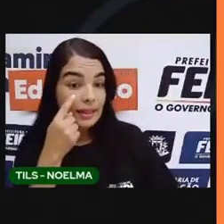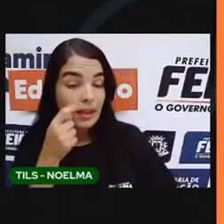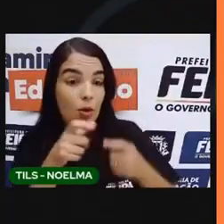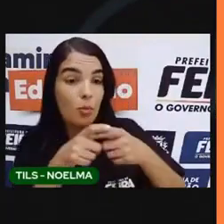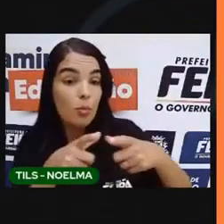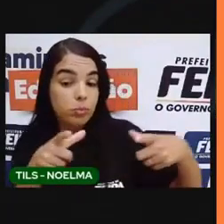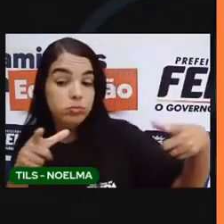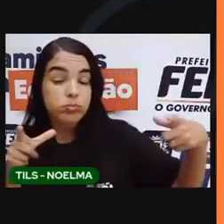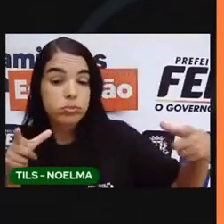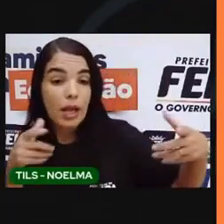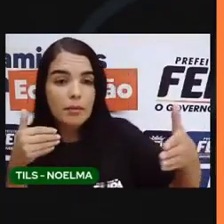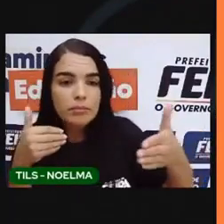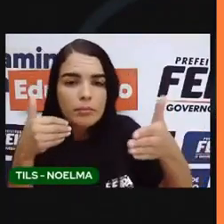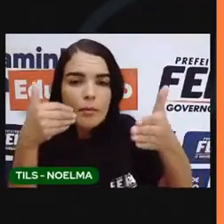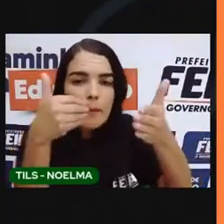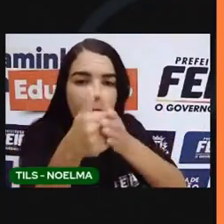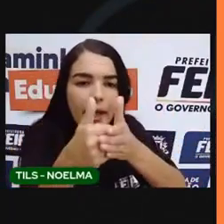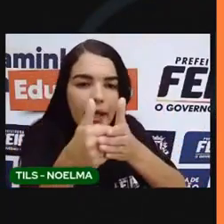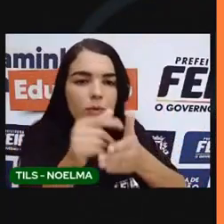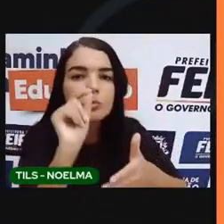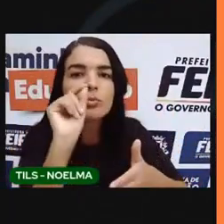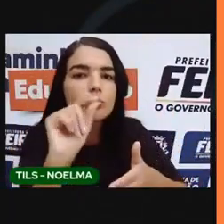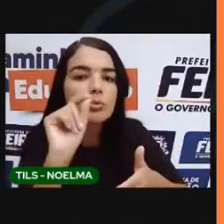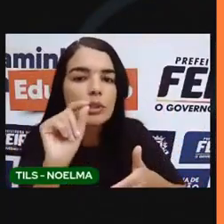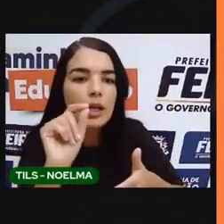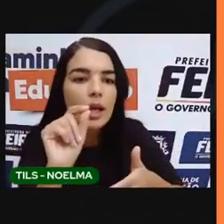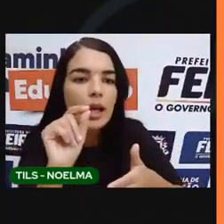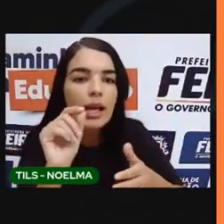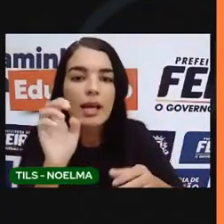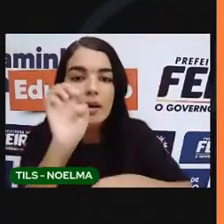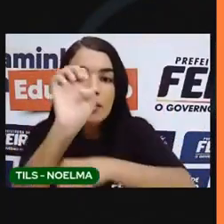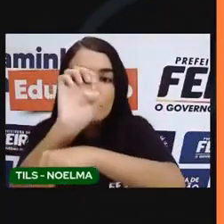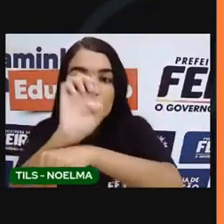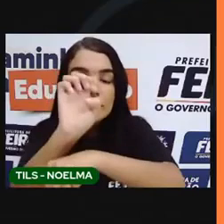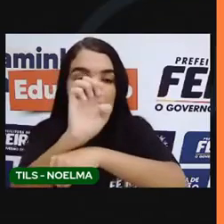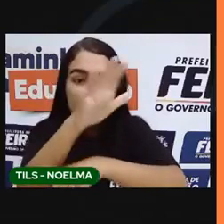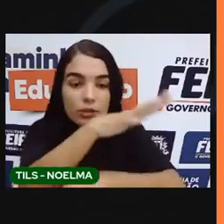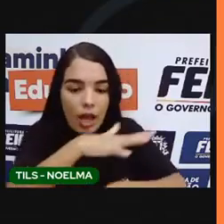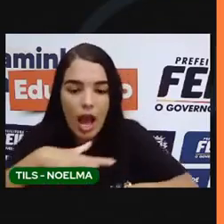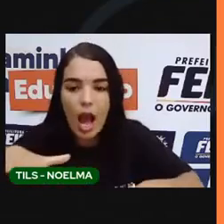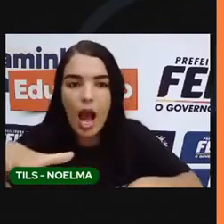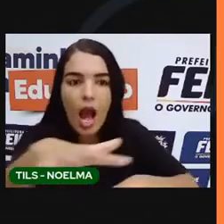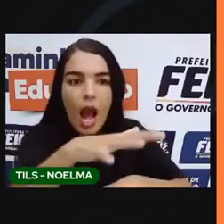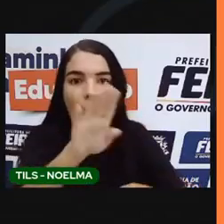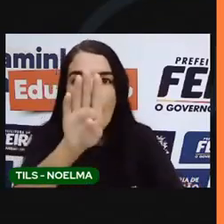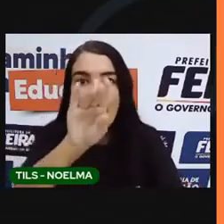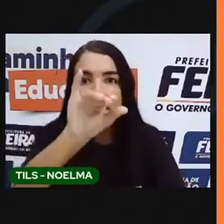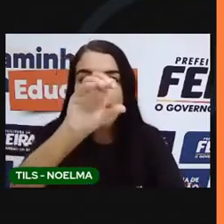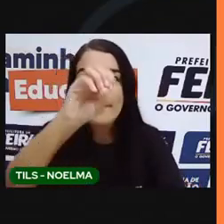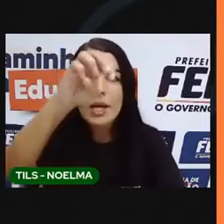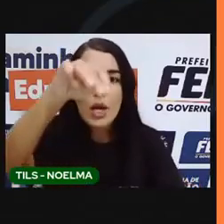Grosso, Maranhão e Tocantins. O bioma da Amazônia, ele apresenta uma